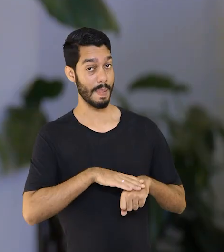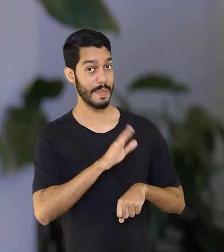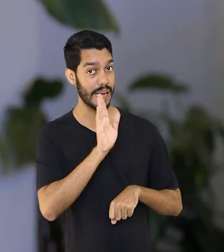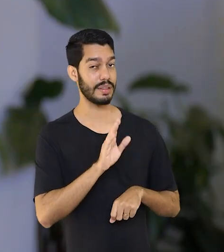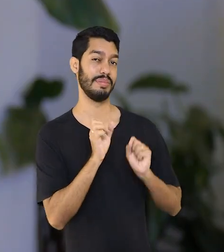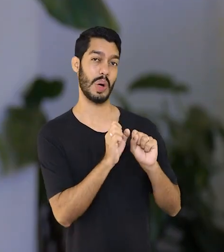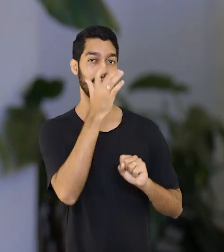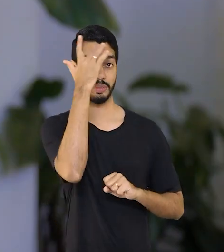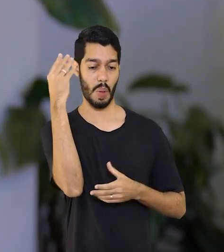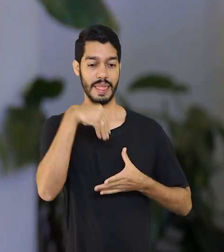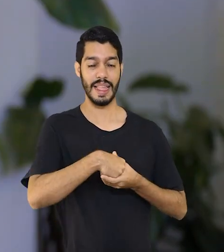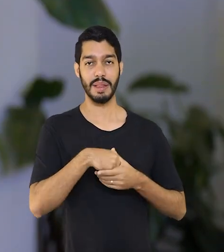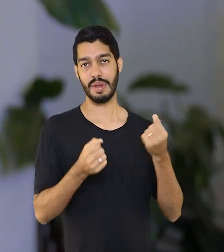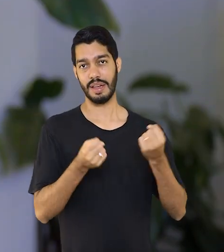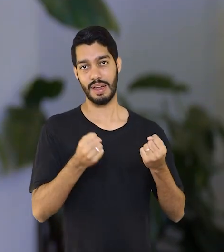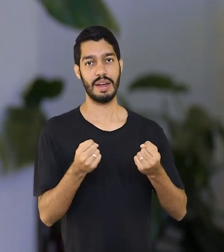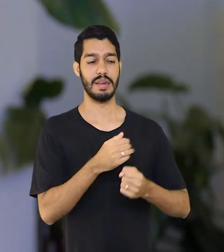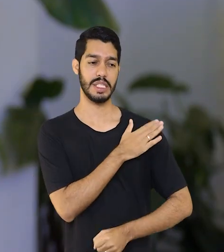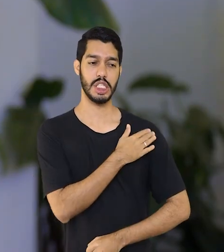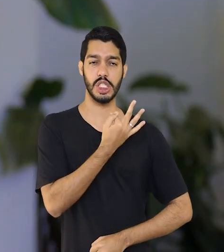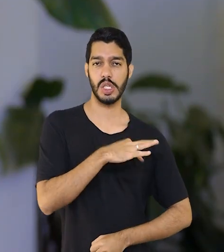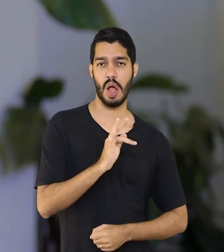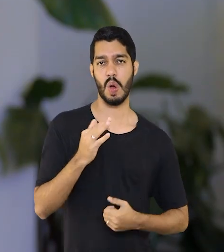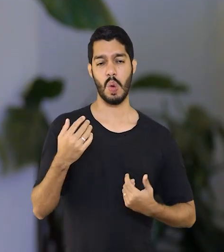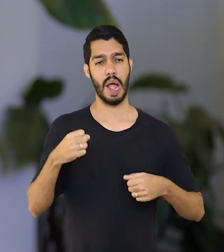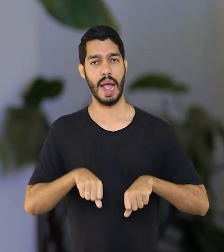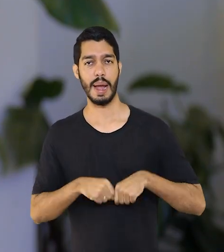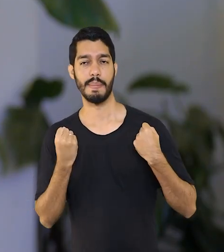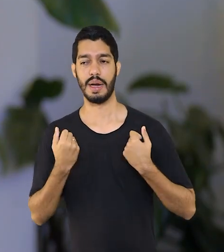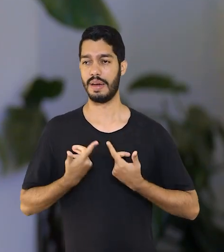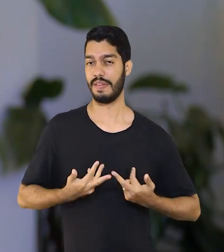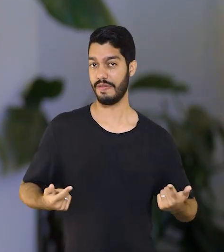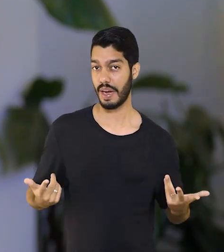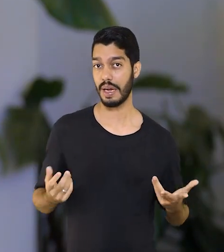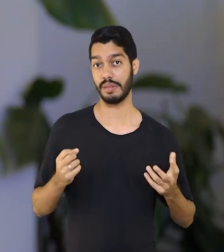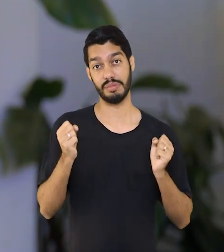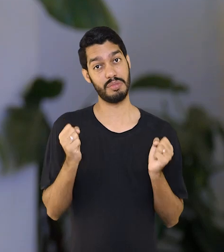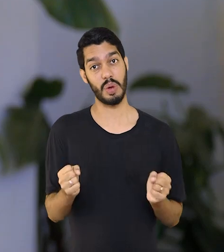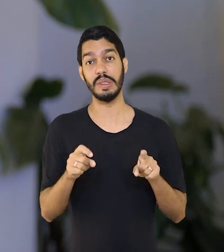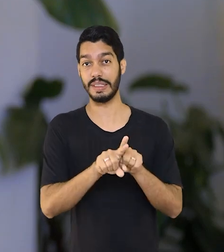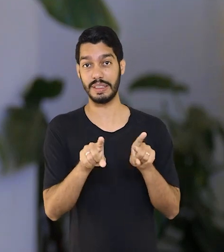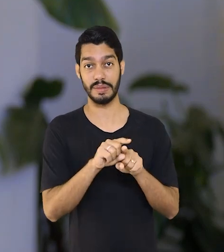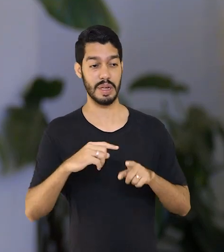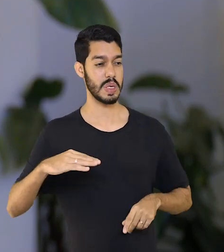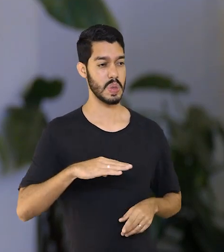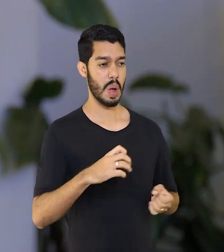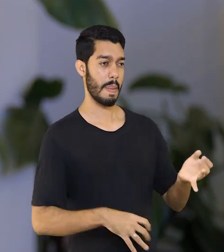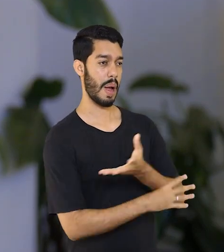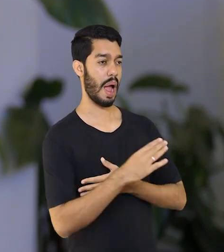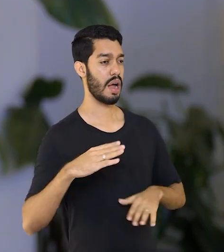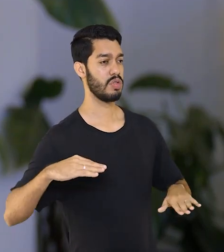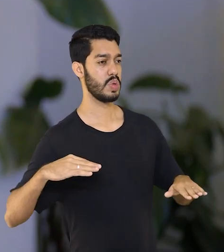cortar o supercílio, vai ser uma confusão. Se você fizer mais de 150 km por hora, você tem o risco de cair na